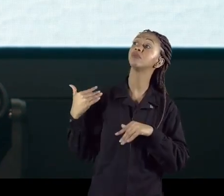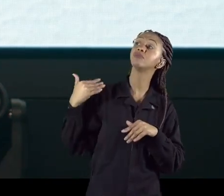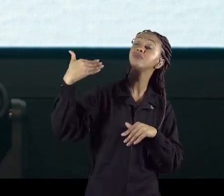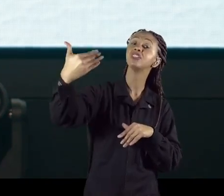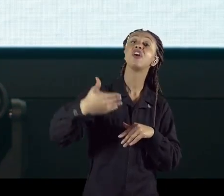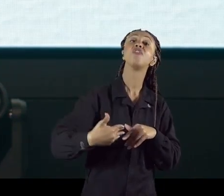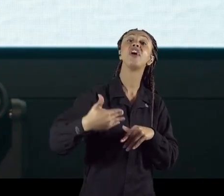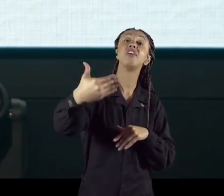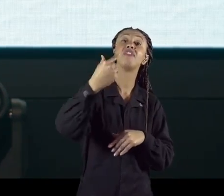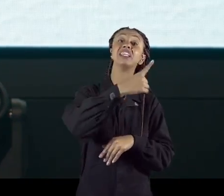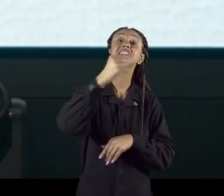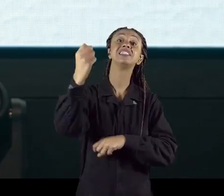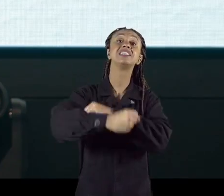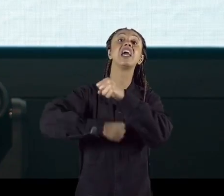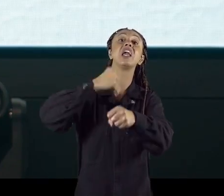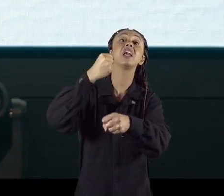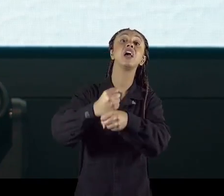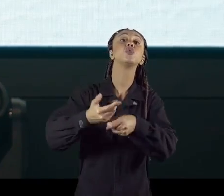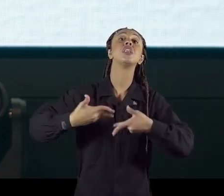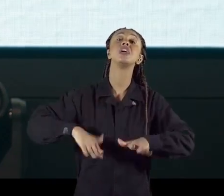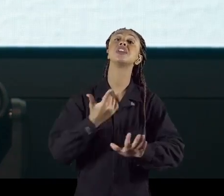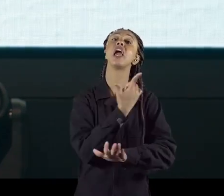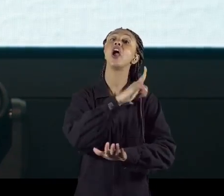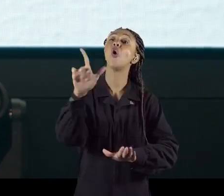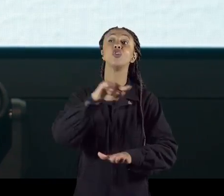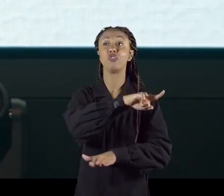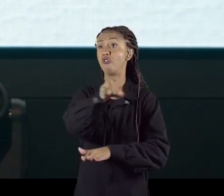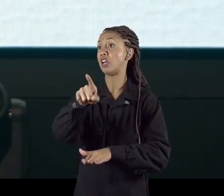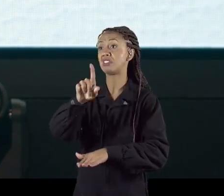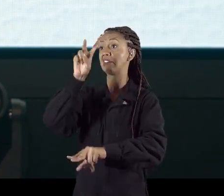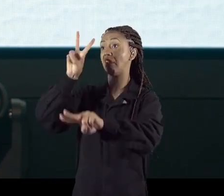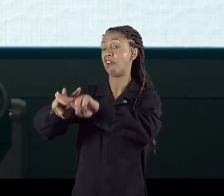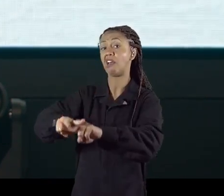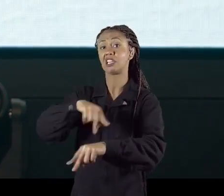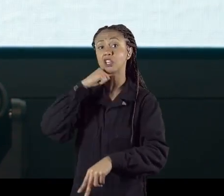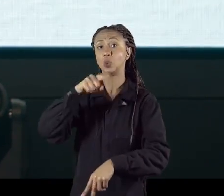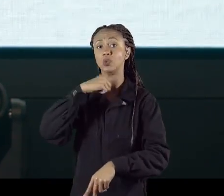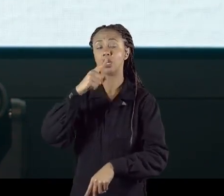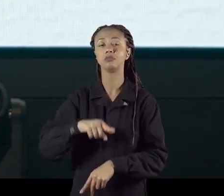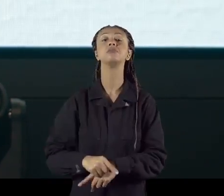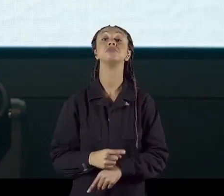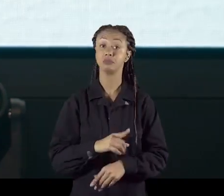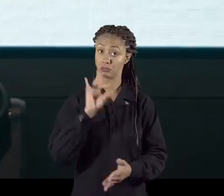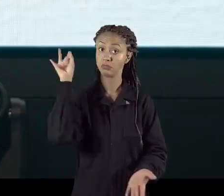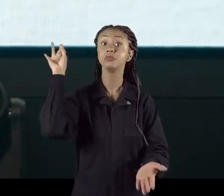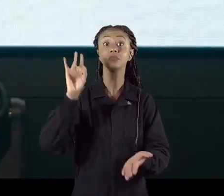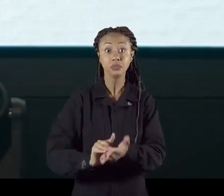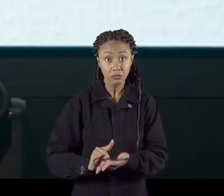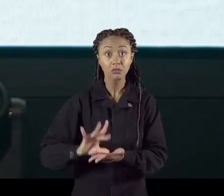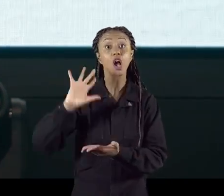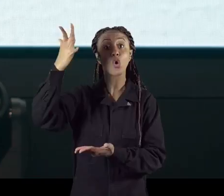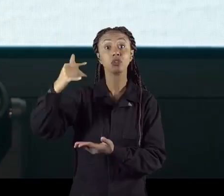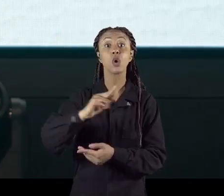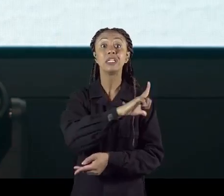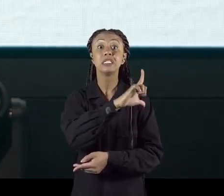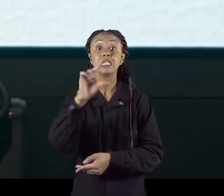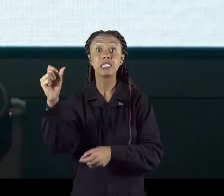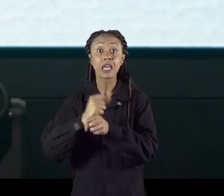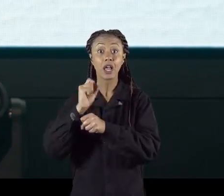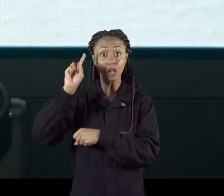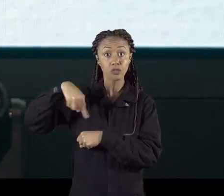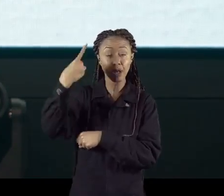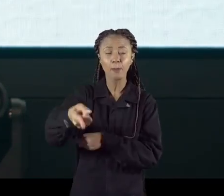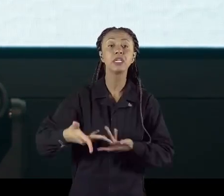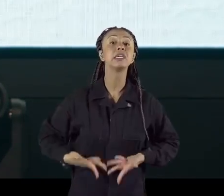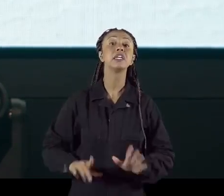Cem Anos depois da morte dele nasceu Martinho Lutero o e queridos Lutero pode se converteu a coisa que ele